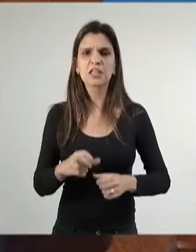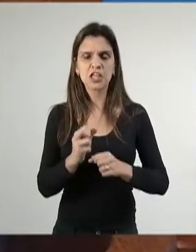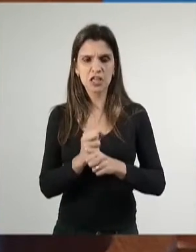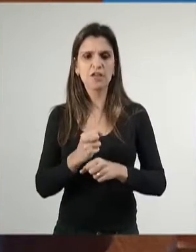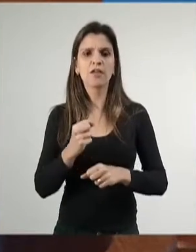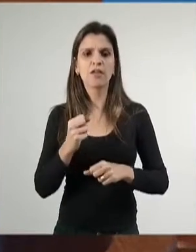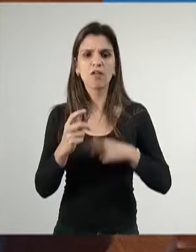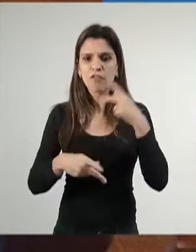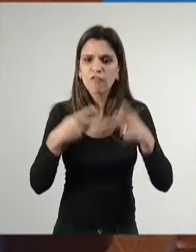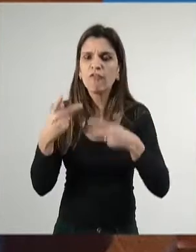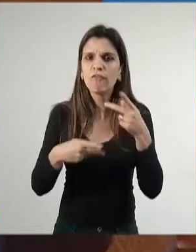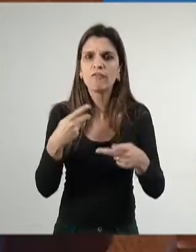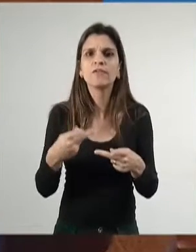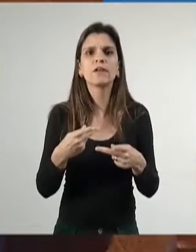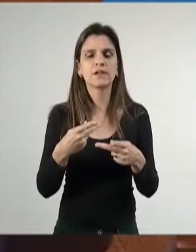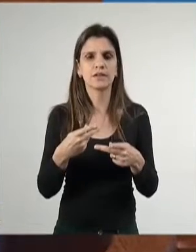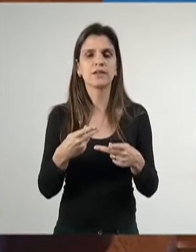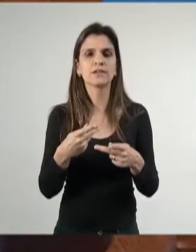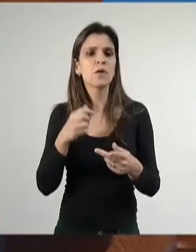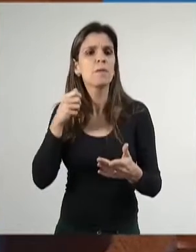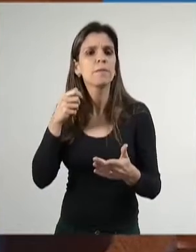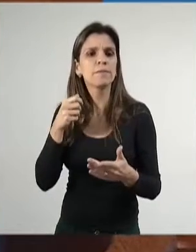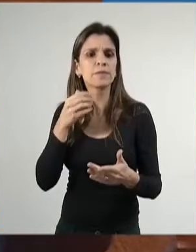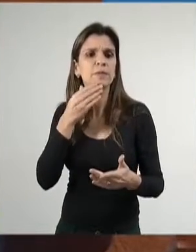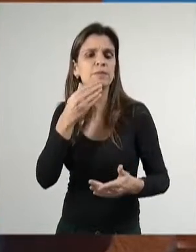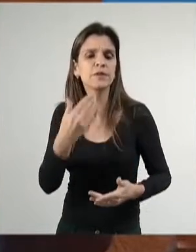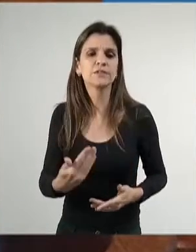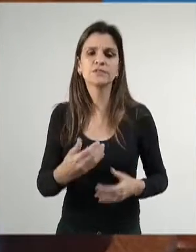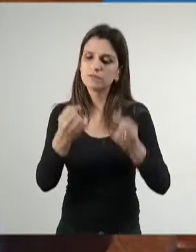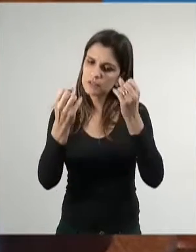continuar cobrando explicações,